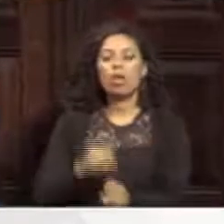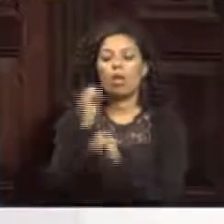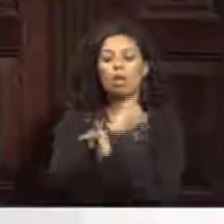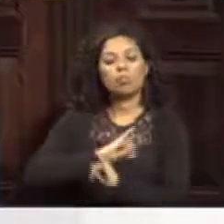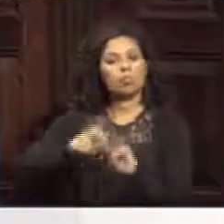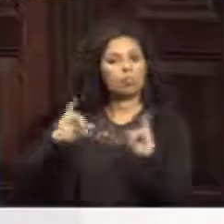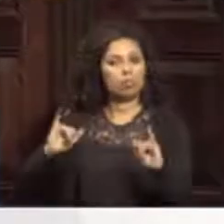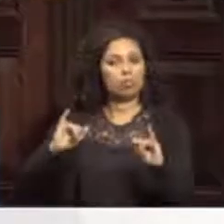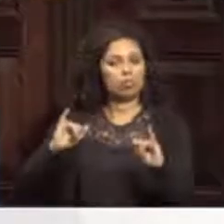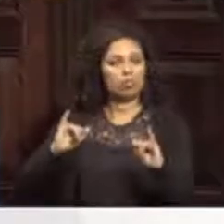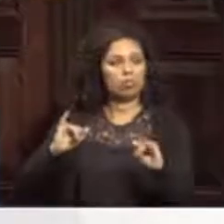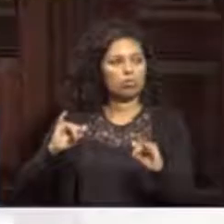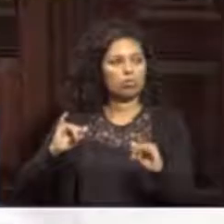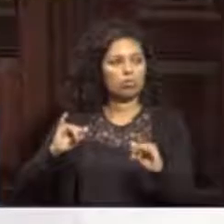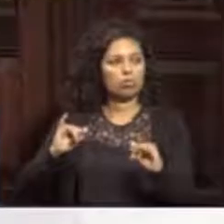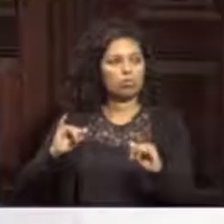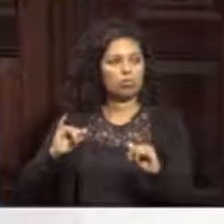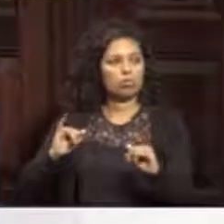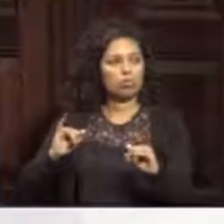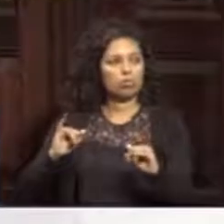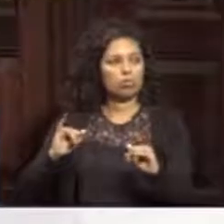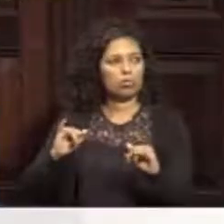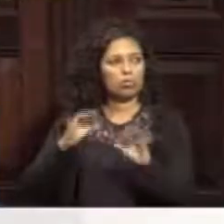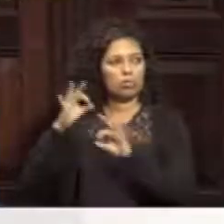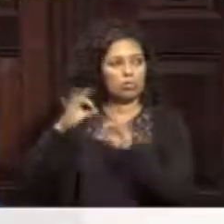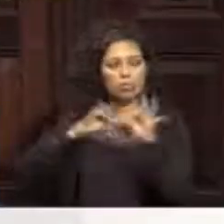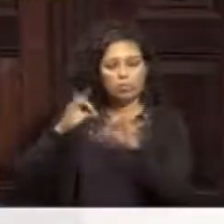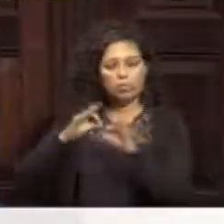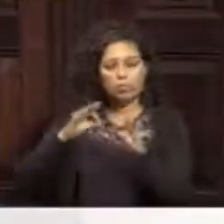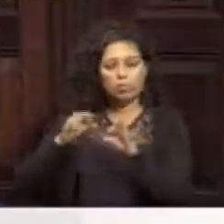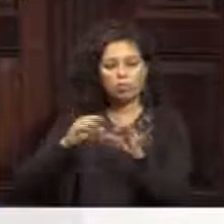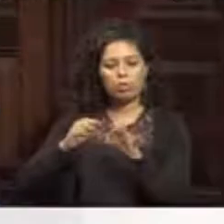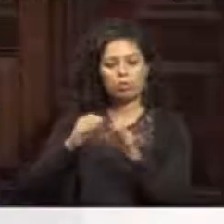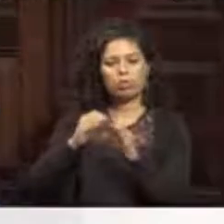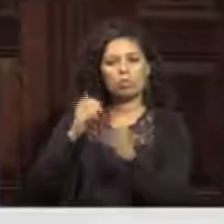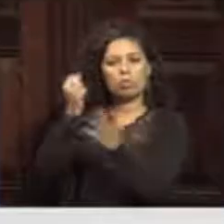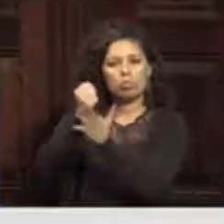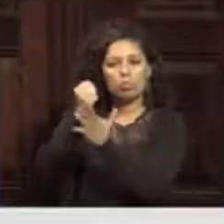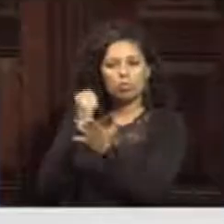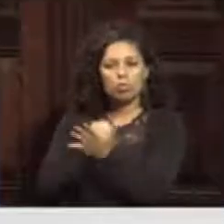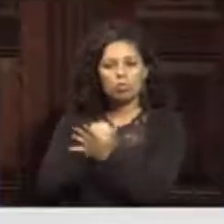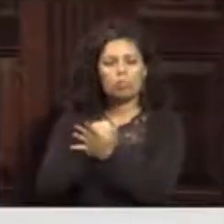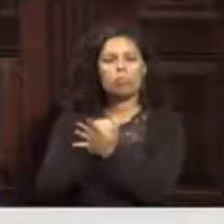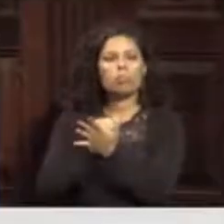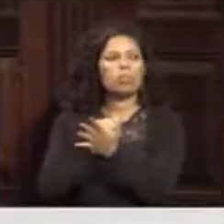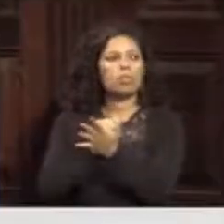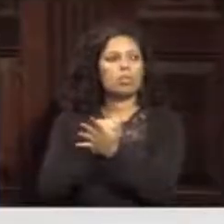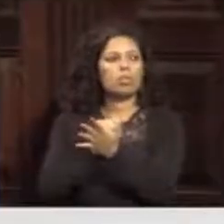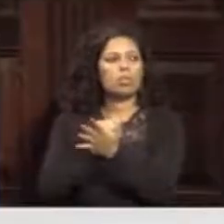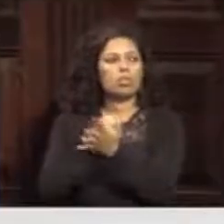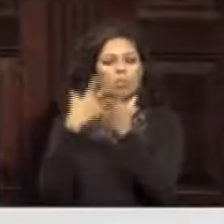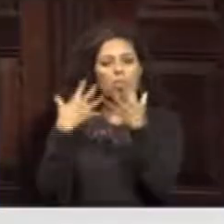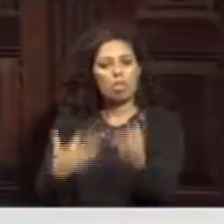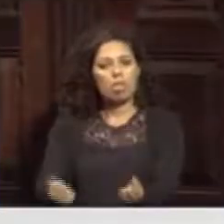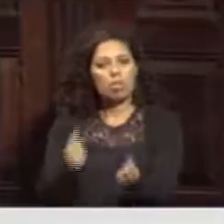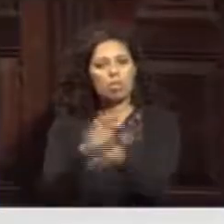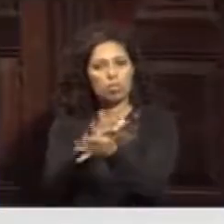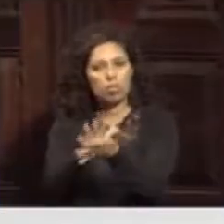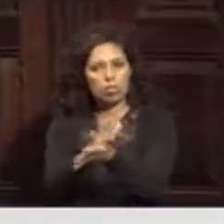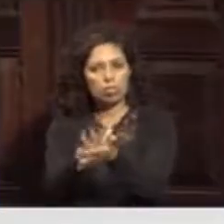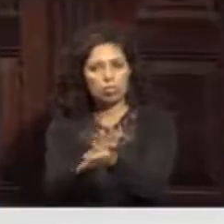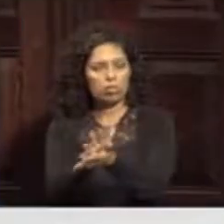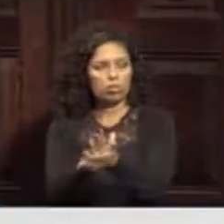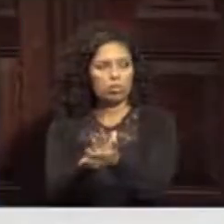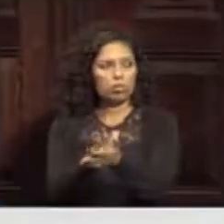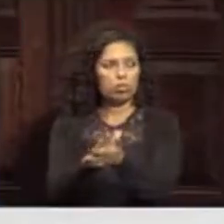entrou com uma ação civil pública para não permitir